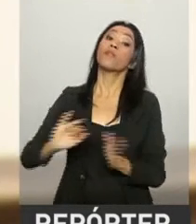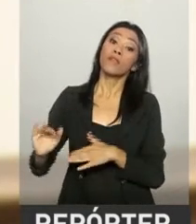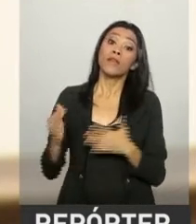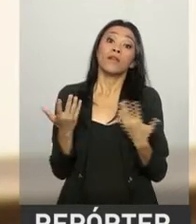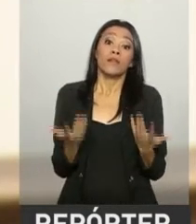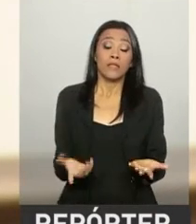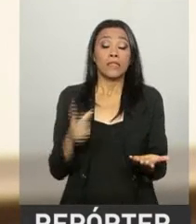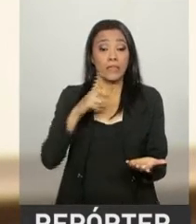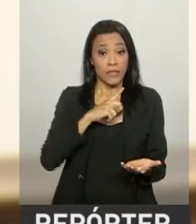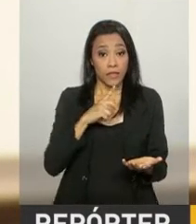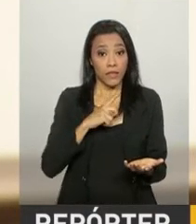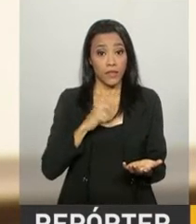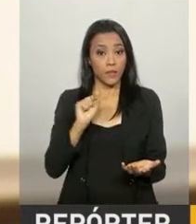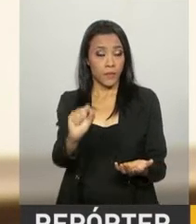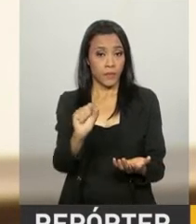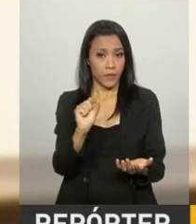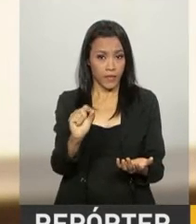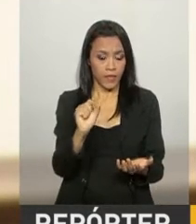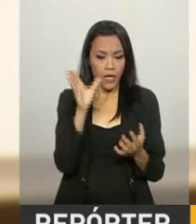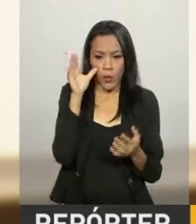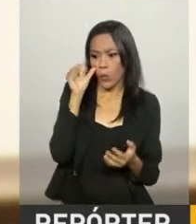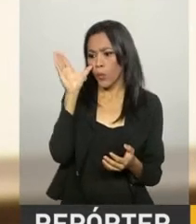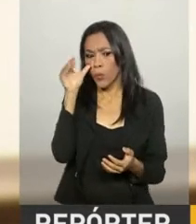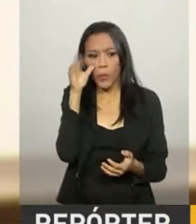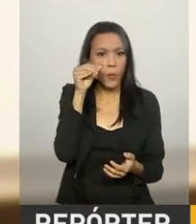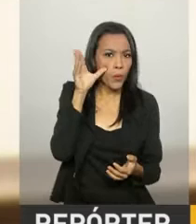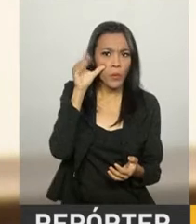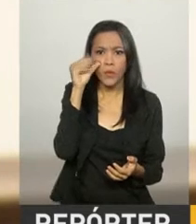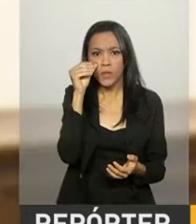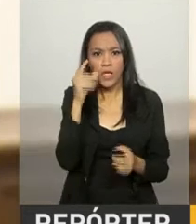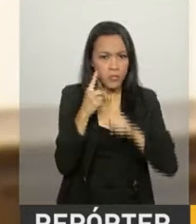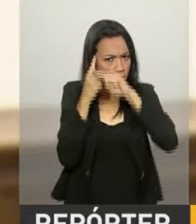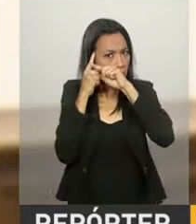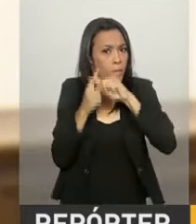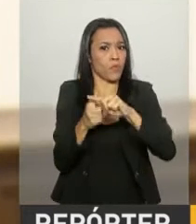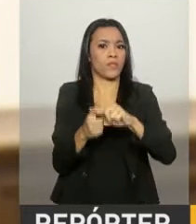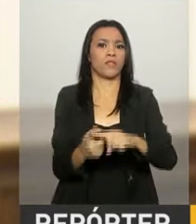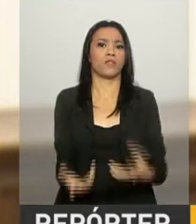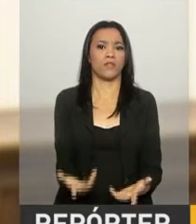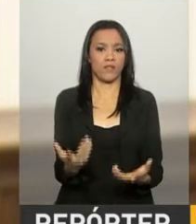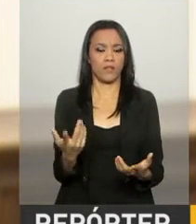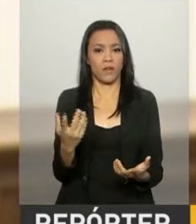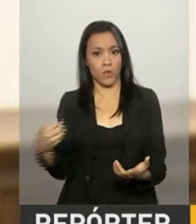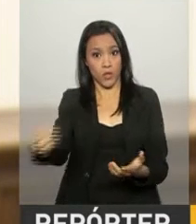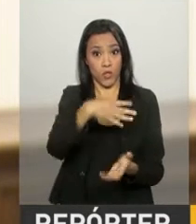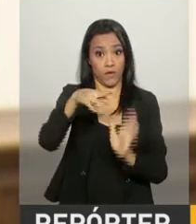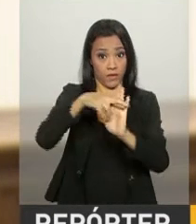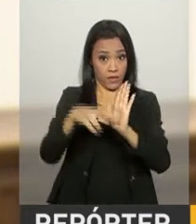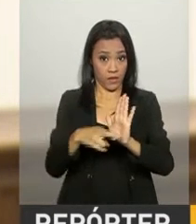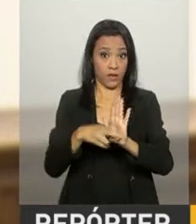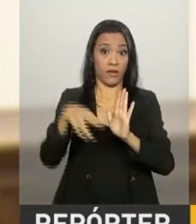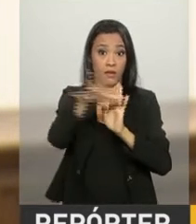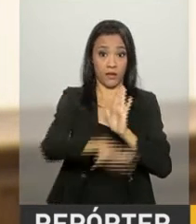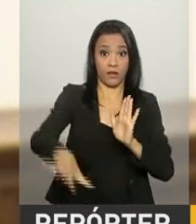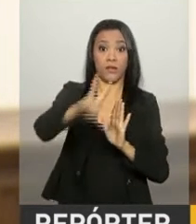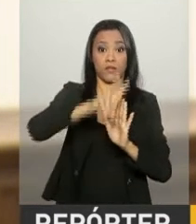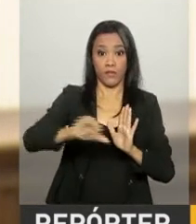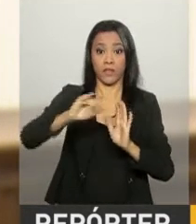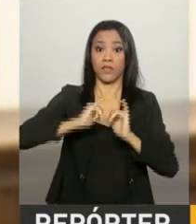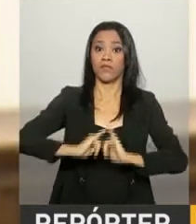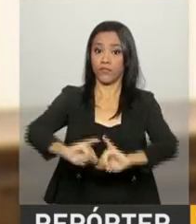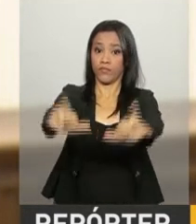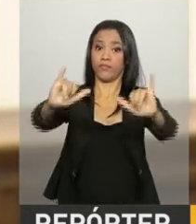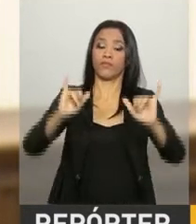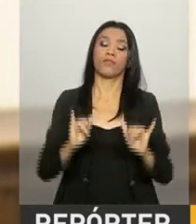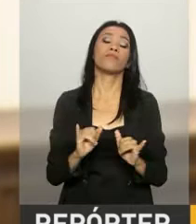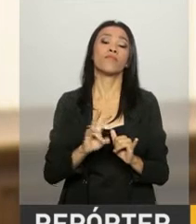ambiente de muita curiosidade positiva. Uma exigência nova que vai ser posta é que só